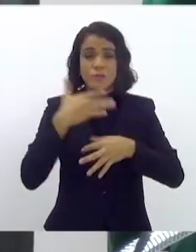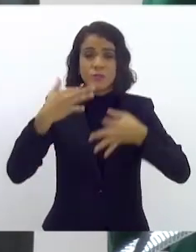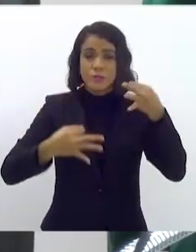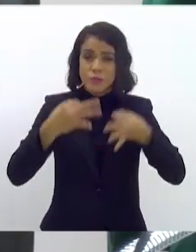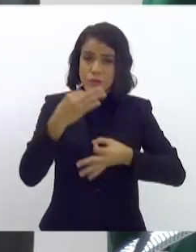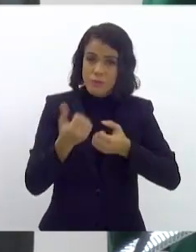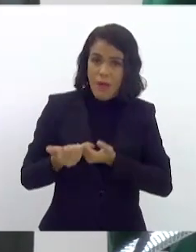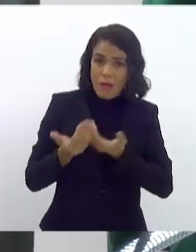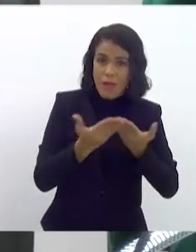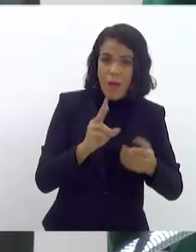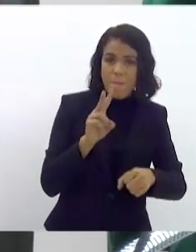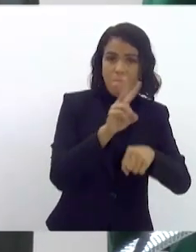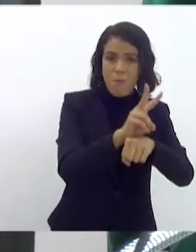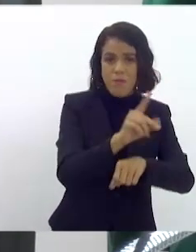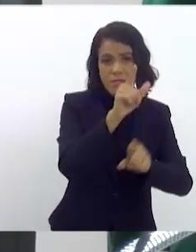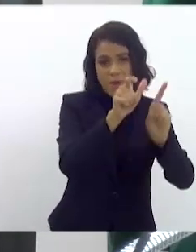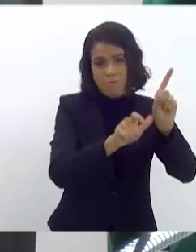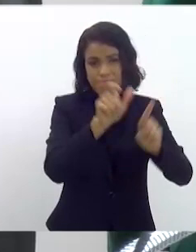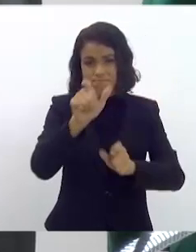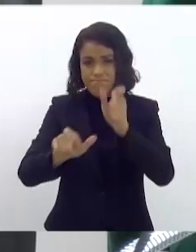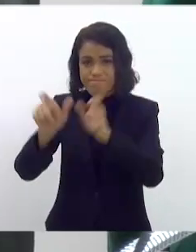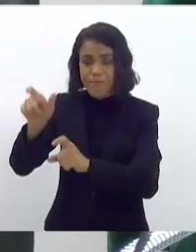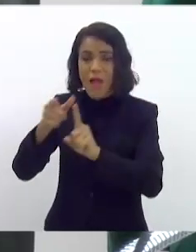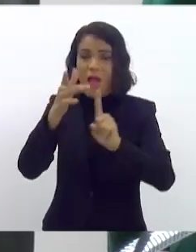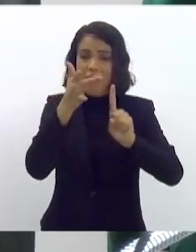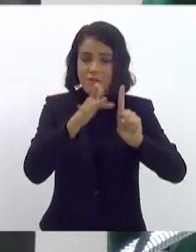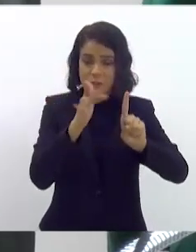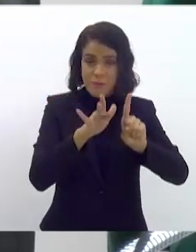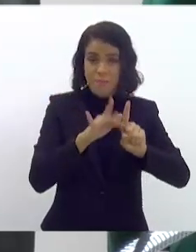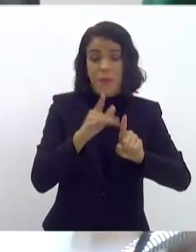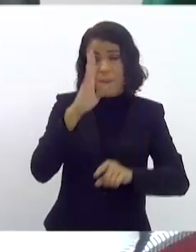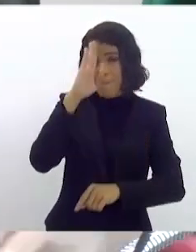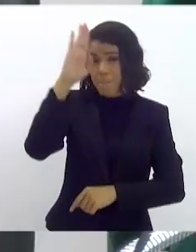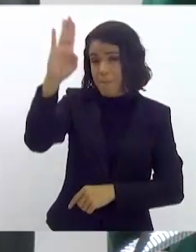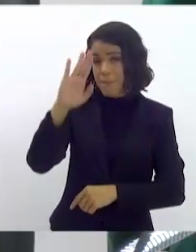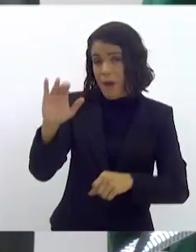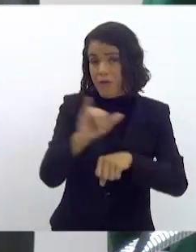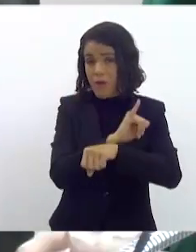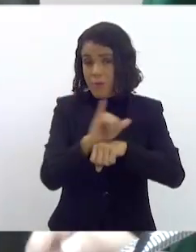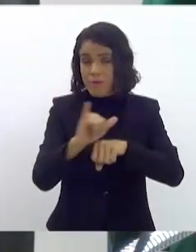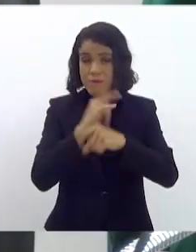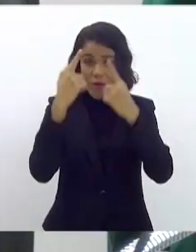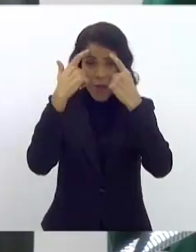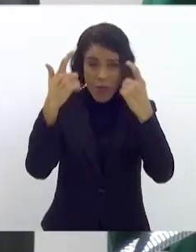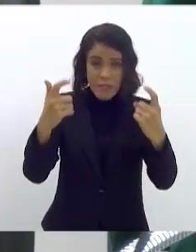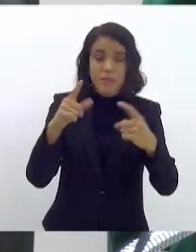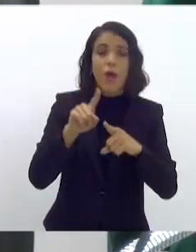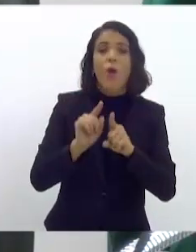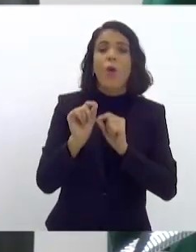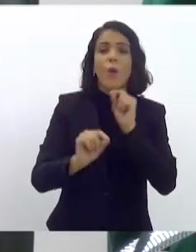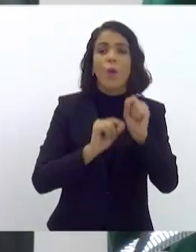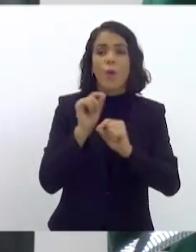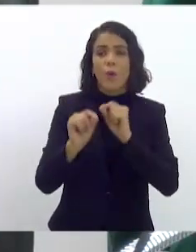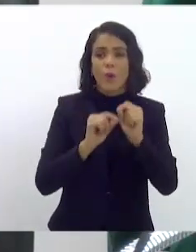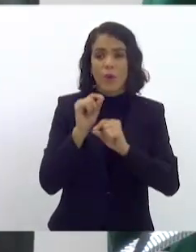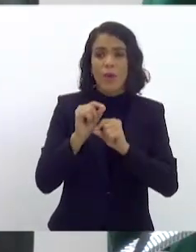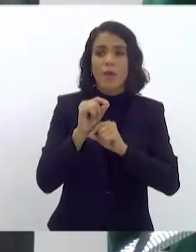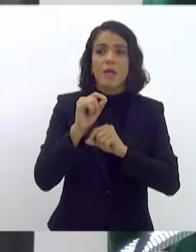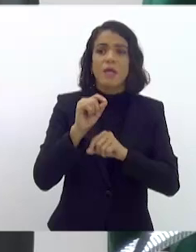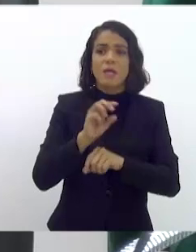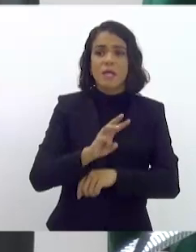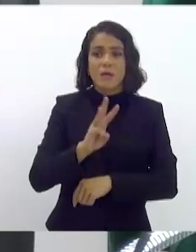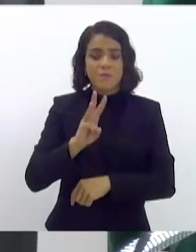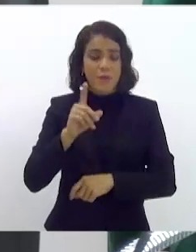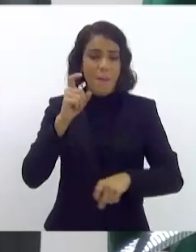para fornecer proteção às vítimas. As principais formas de violência digital relatadas pelas vítimas são autos de cyberbullying ou